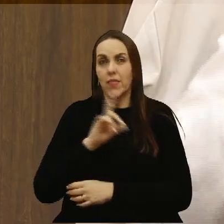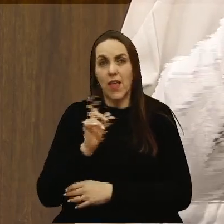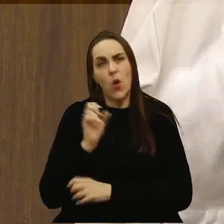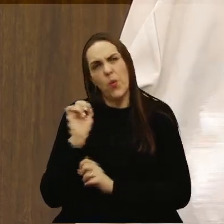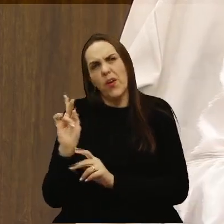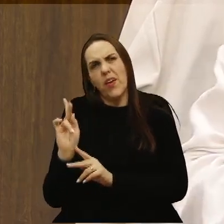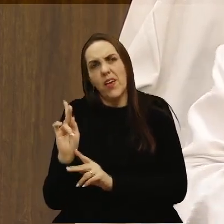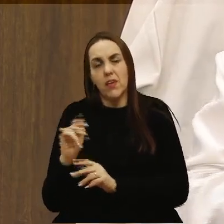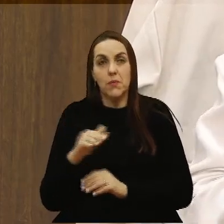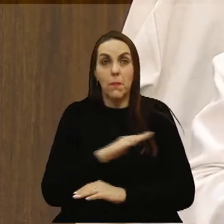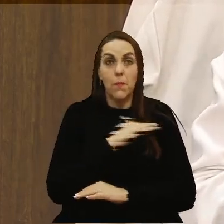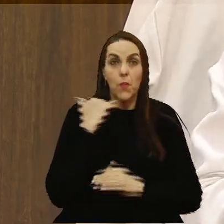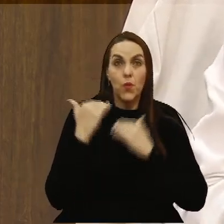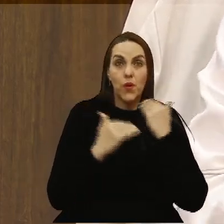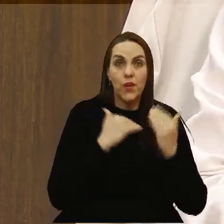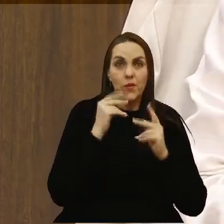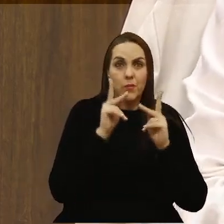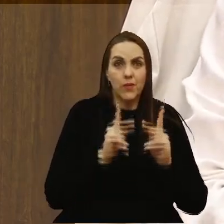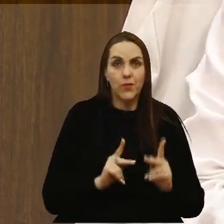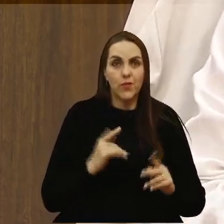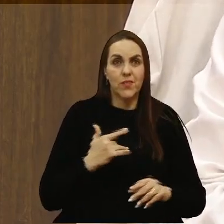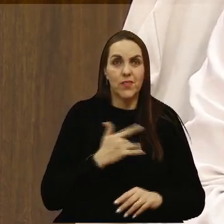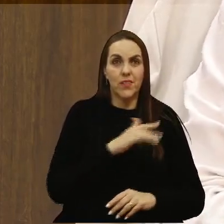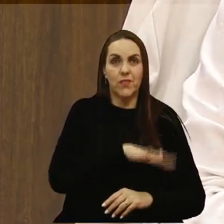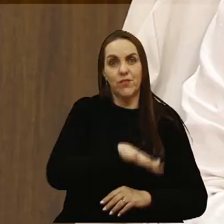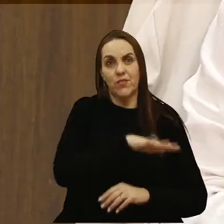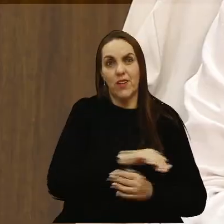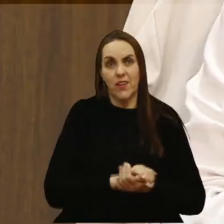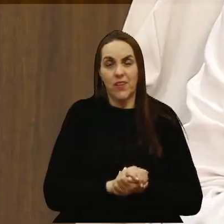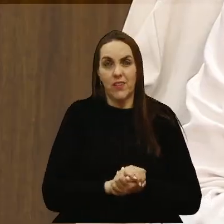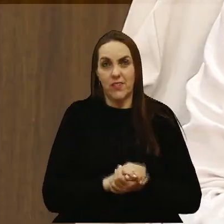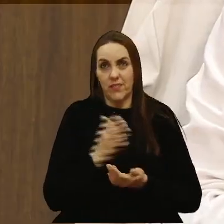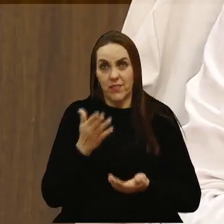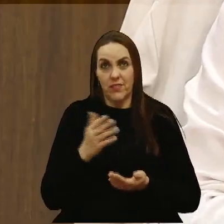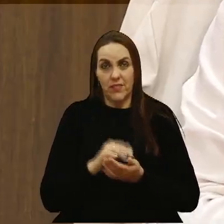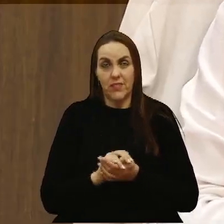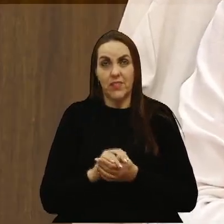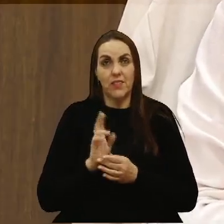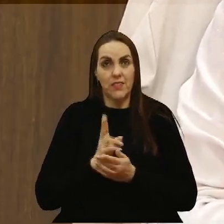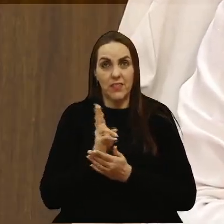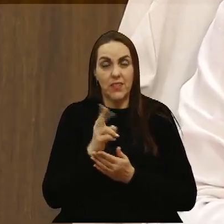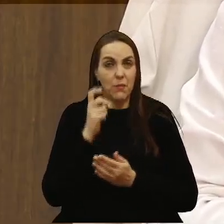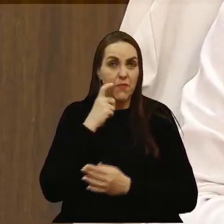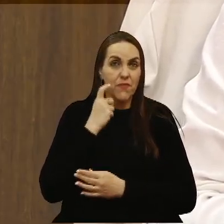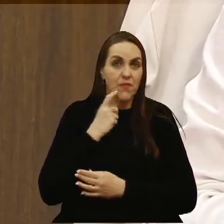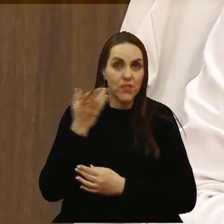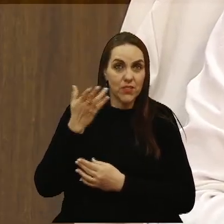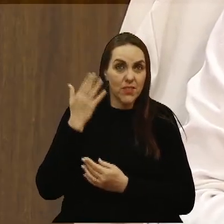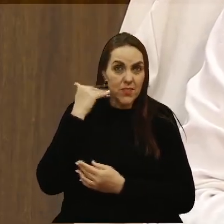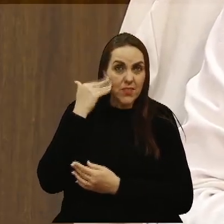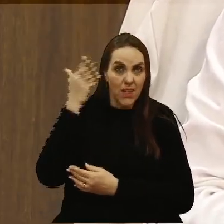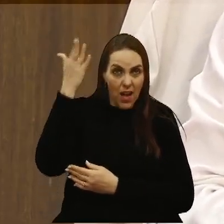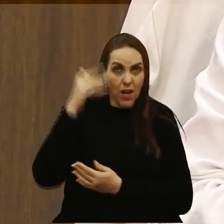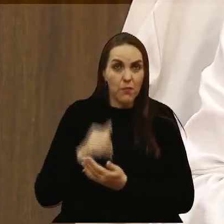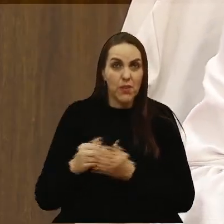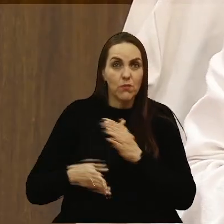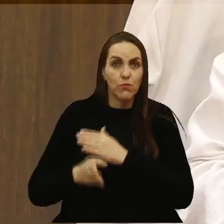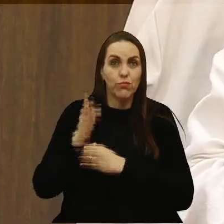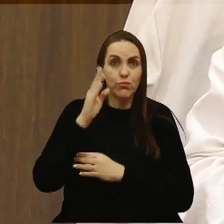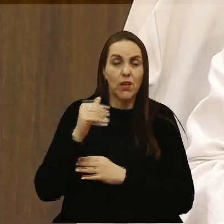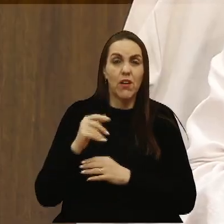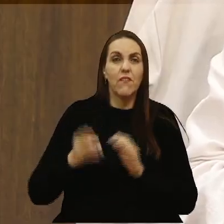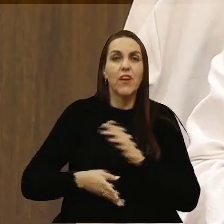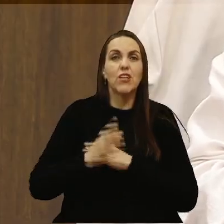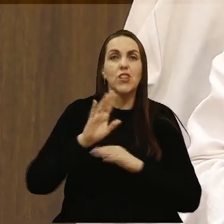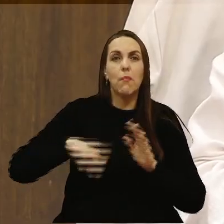gente. Essa é a situação que nós, infelizmente, precisamos vivenciar. O vereador Santo Fantinel, que todos os dias precisa ir para casa, sabe disso. Essa é a situação. A gente vai para a